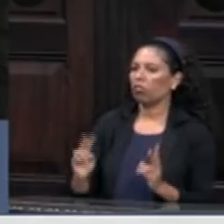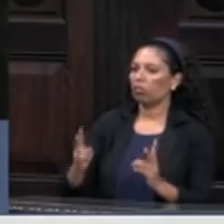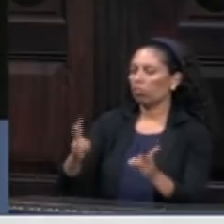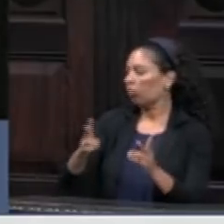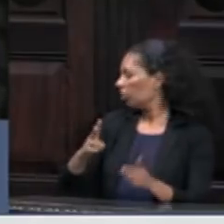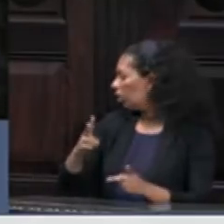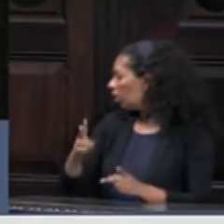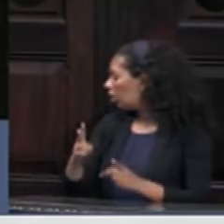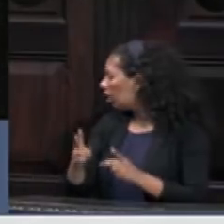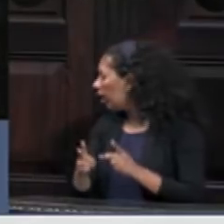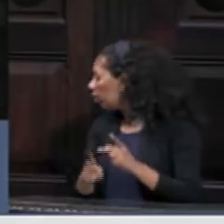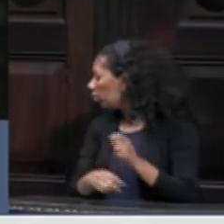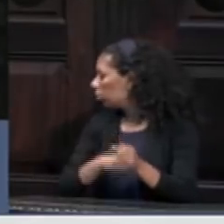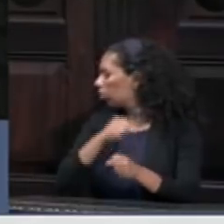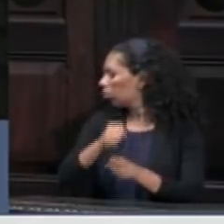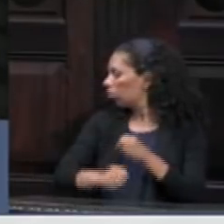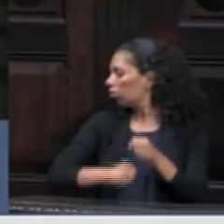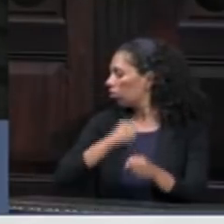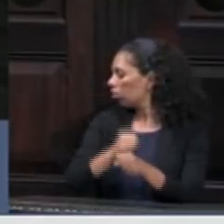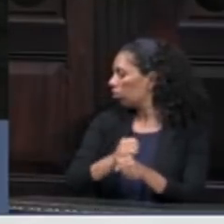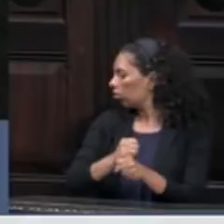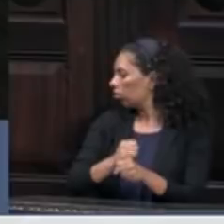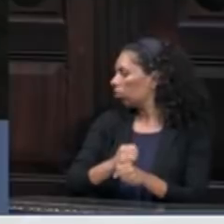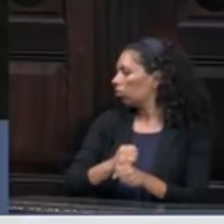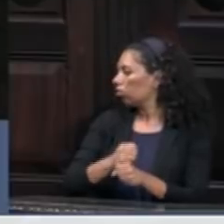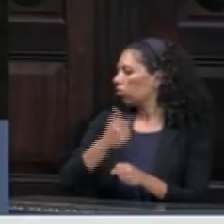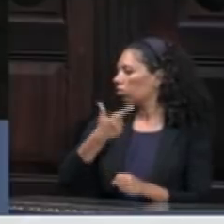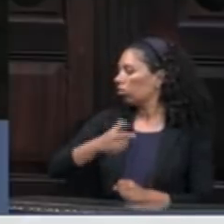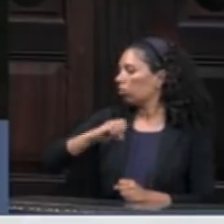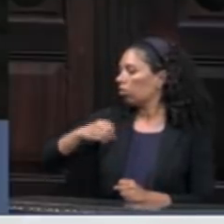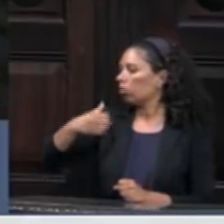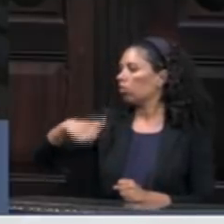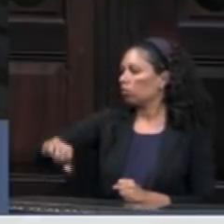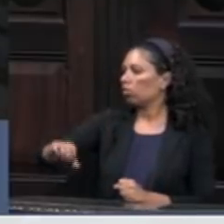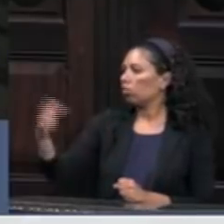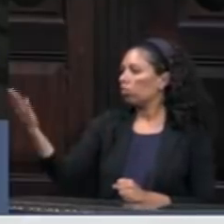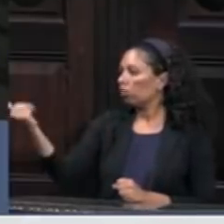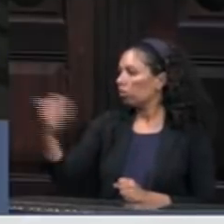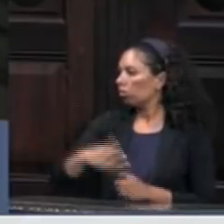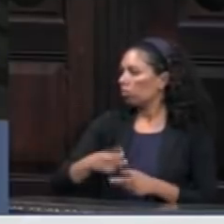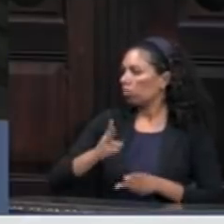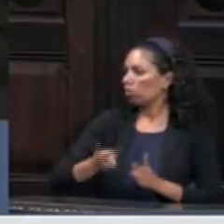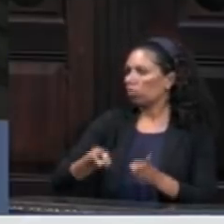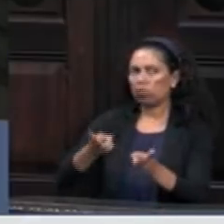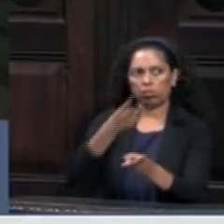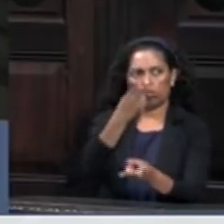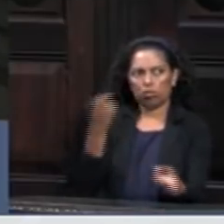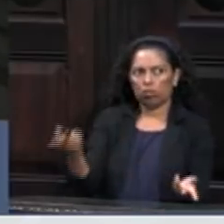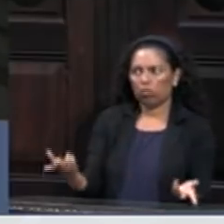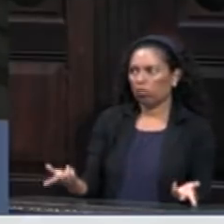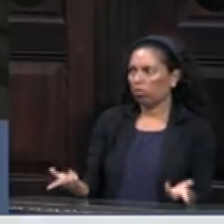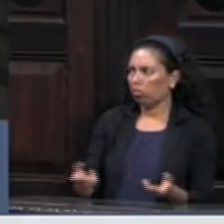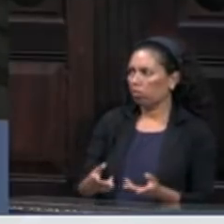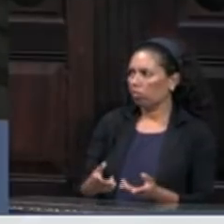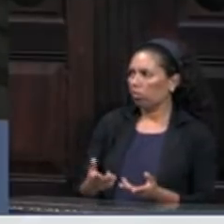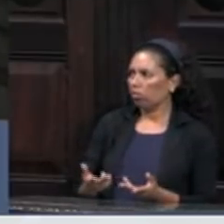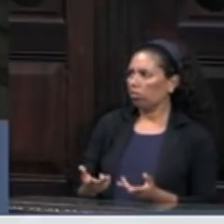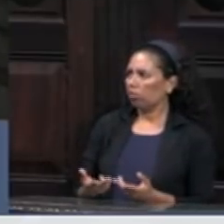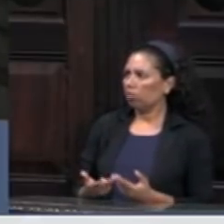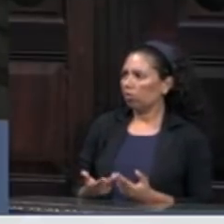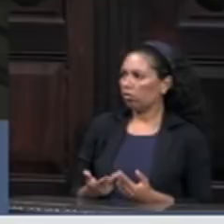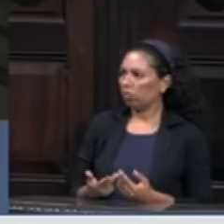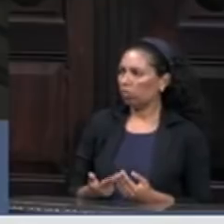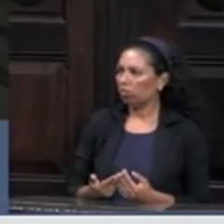na próxima legislatura que não permitam a possibilidade do veto a esses 2 pontos, deputado Tutuca, deputado